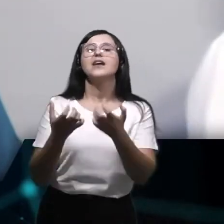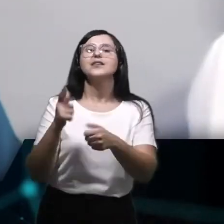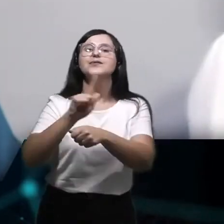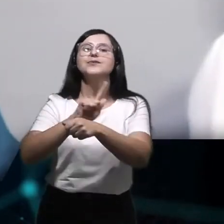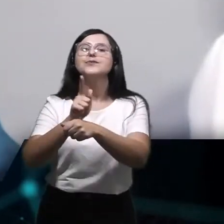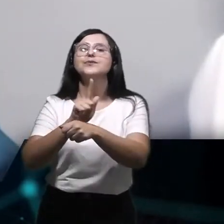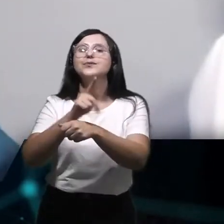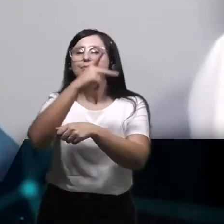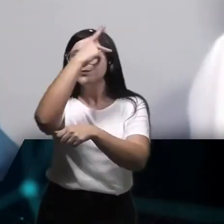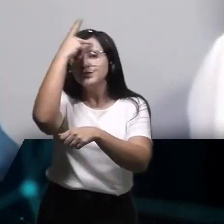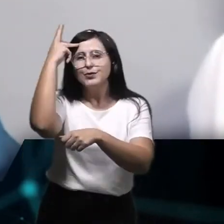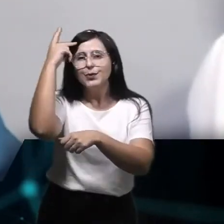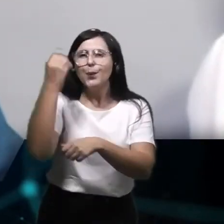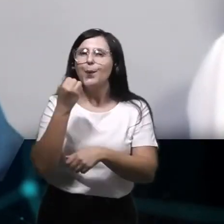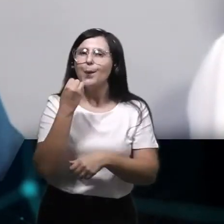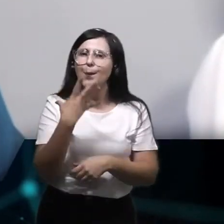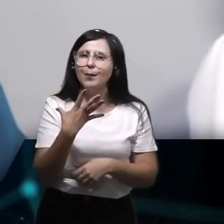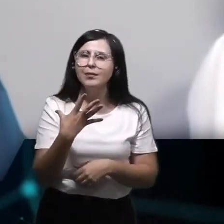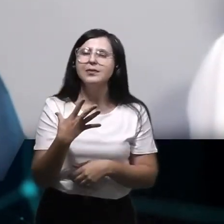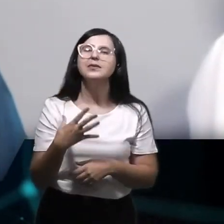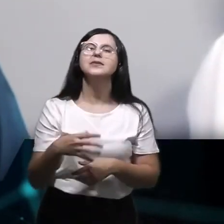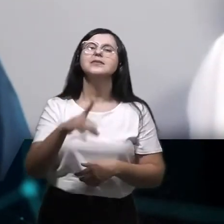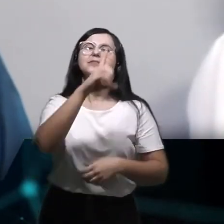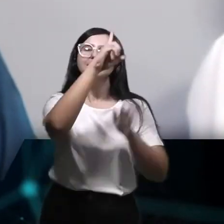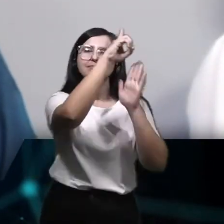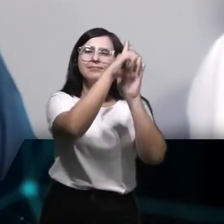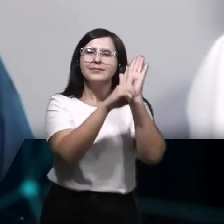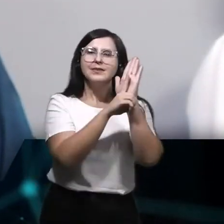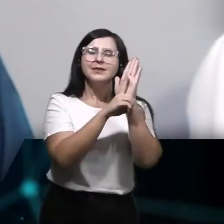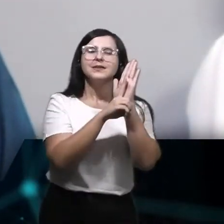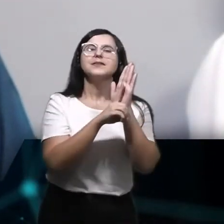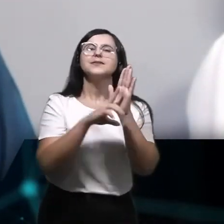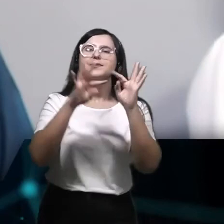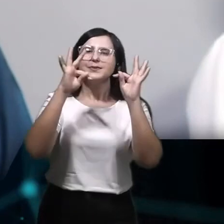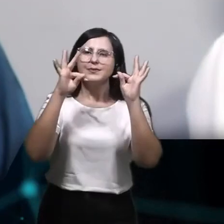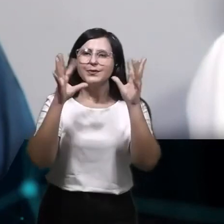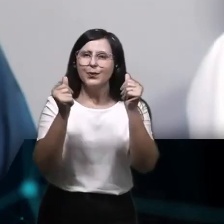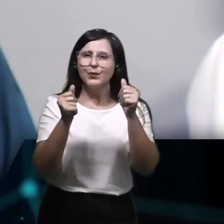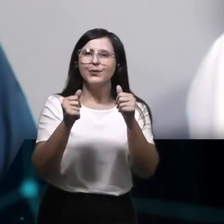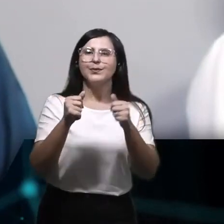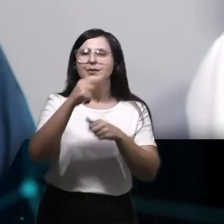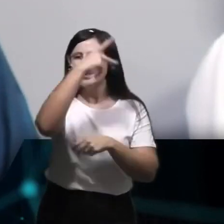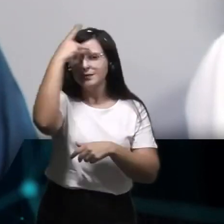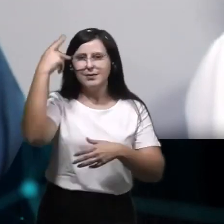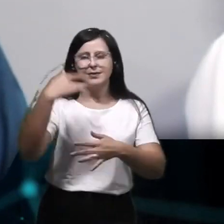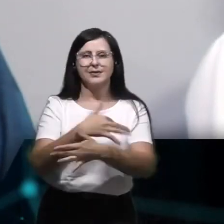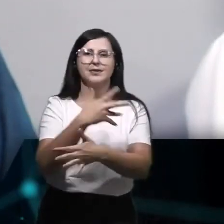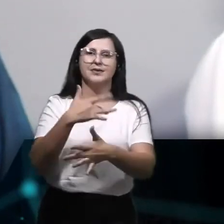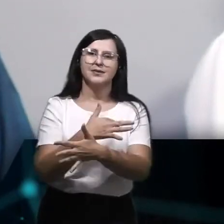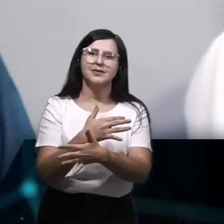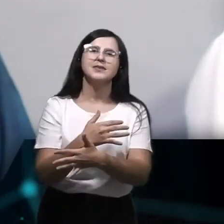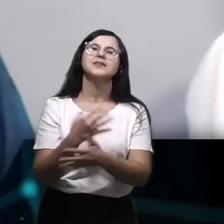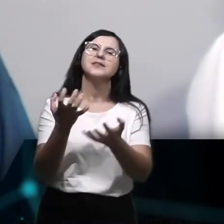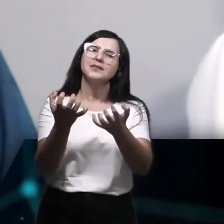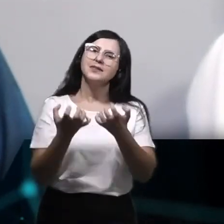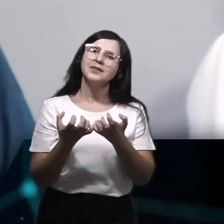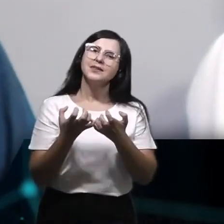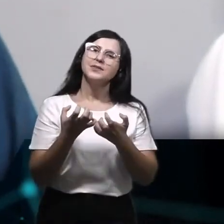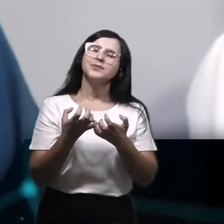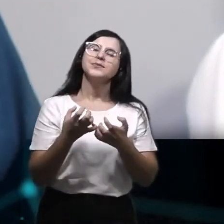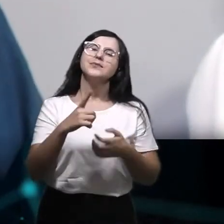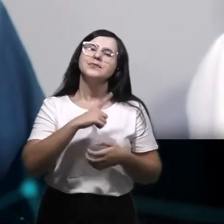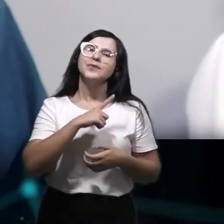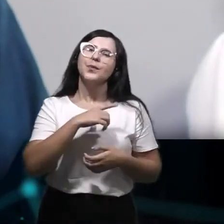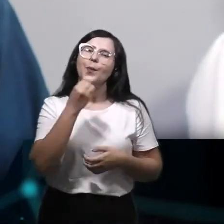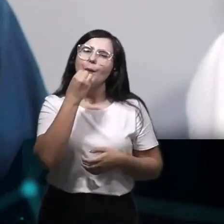direito das pessoas brejenses, de quando procurar o medicamento, encontrar no hospital. A gente tem projetos que venham